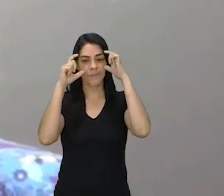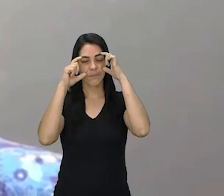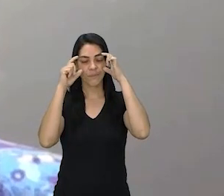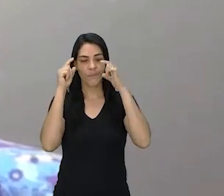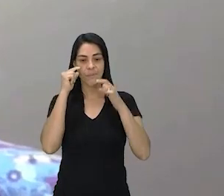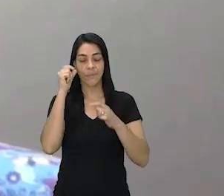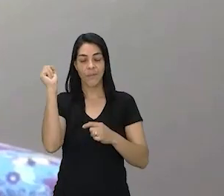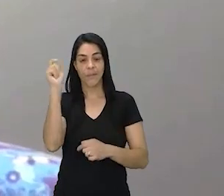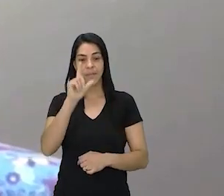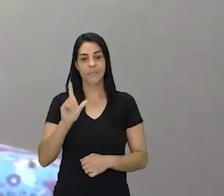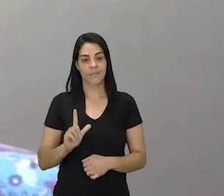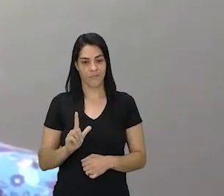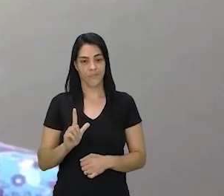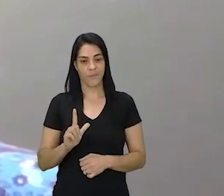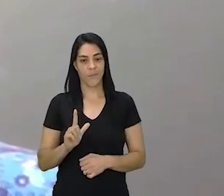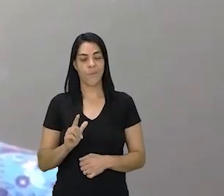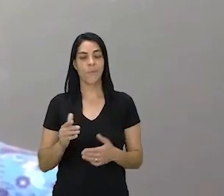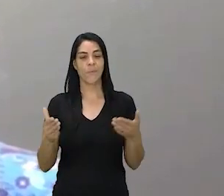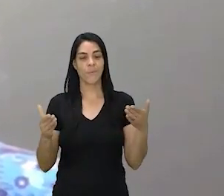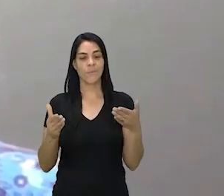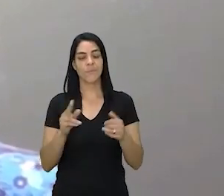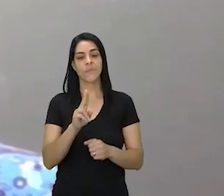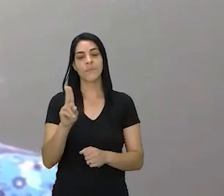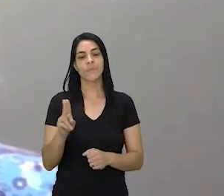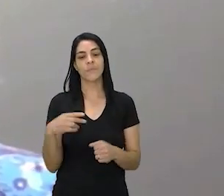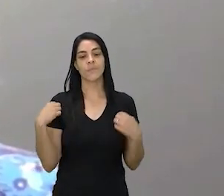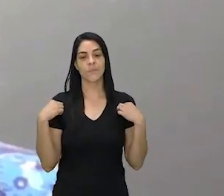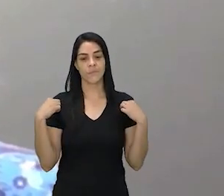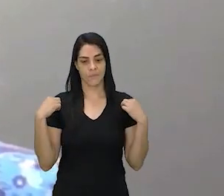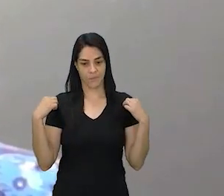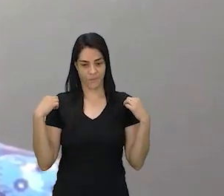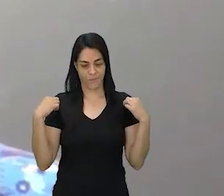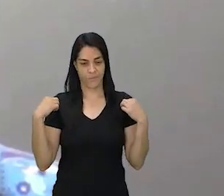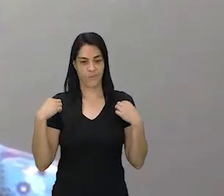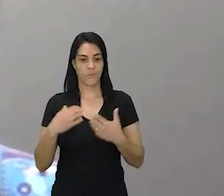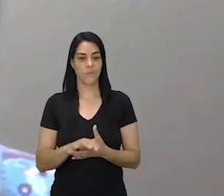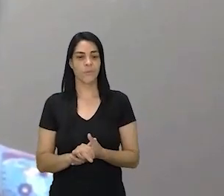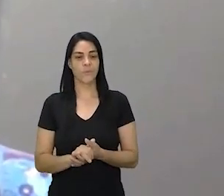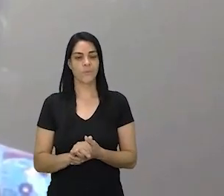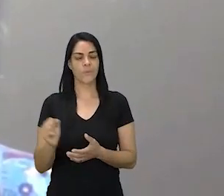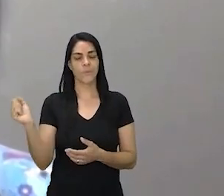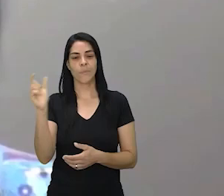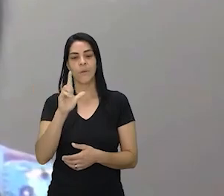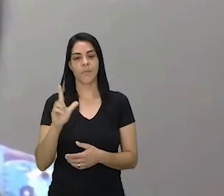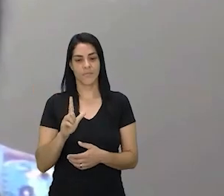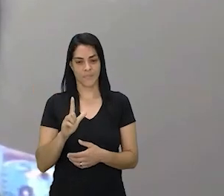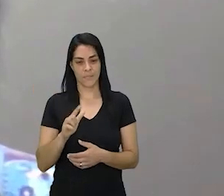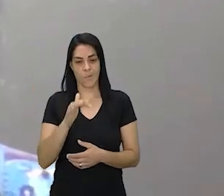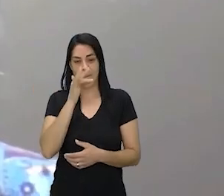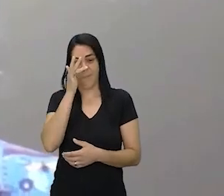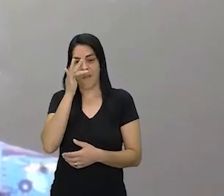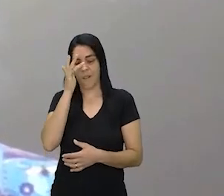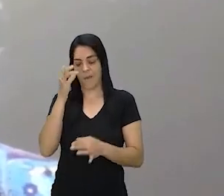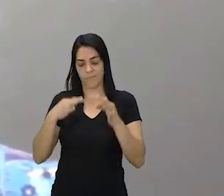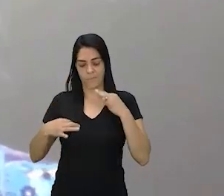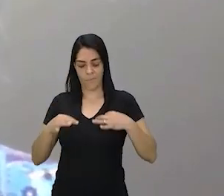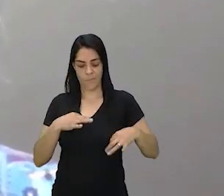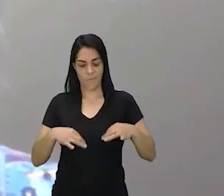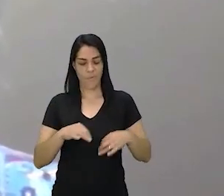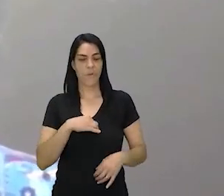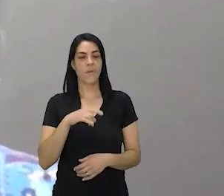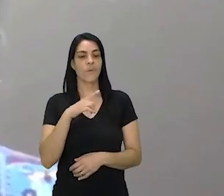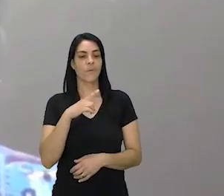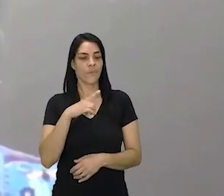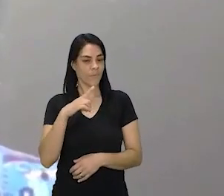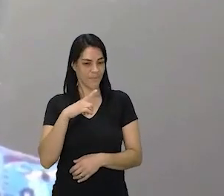azuis e hoje estou vestindo uma blusa de fundo azul com motivos florais. Vou ter o prazer